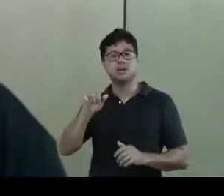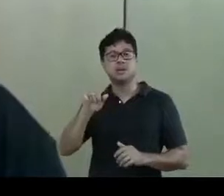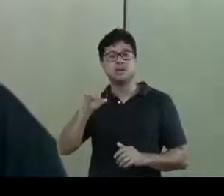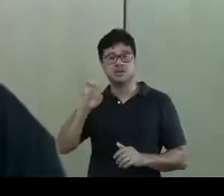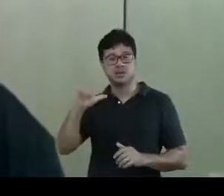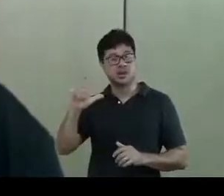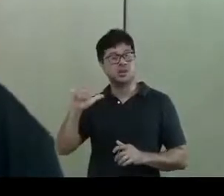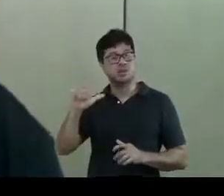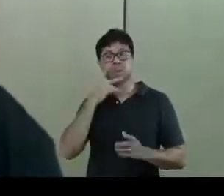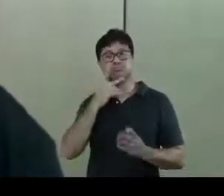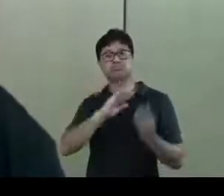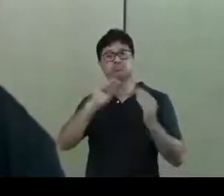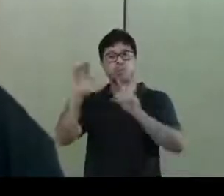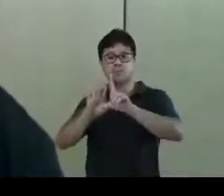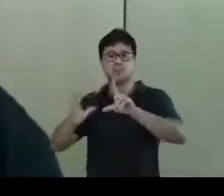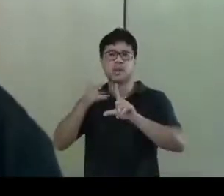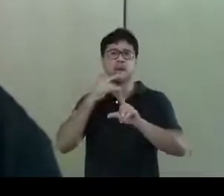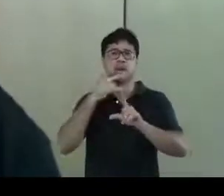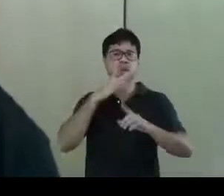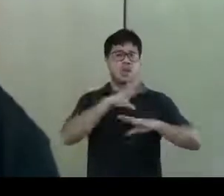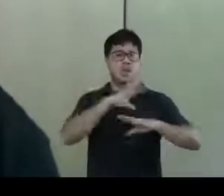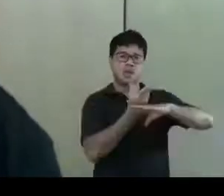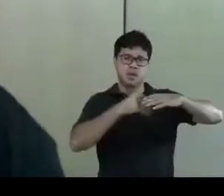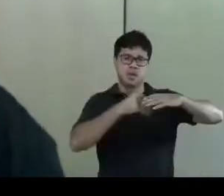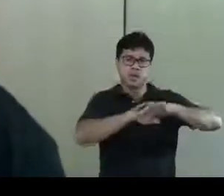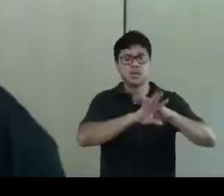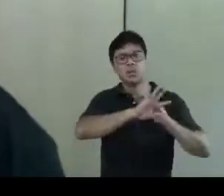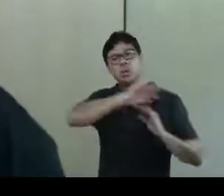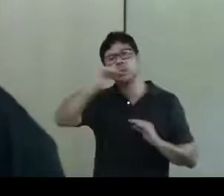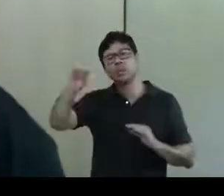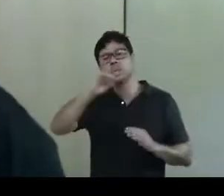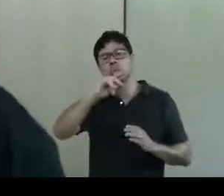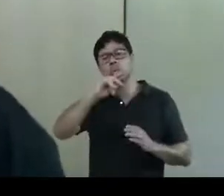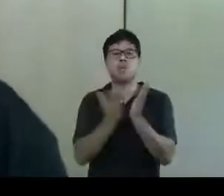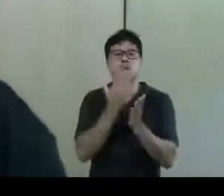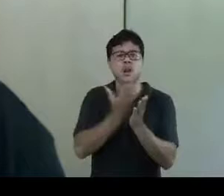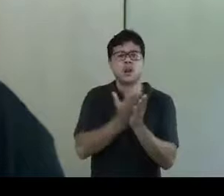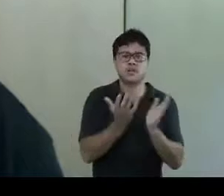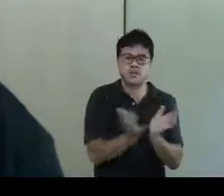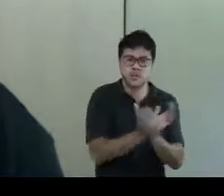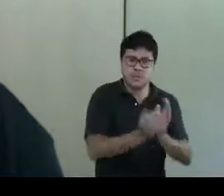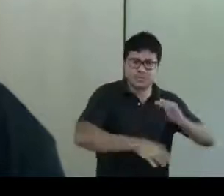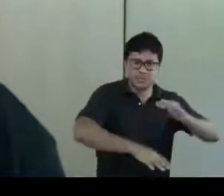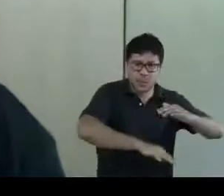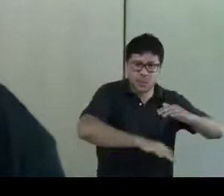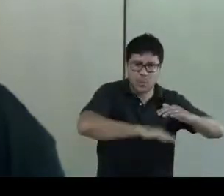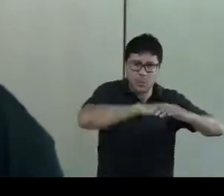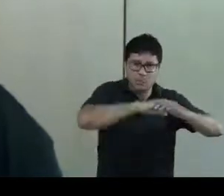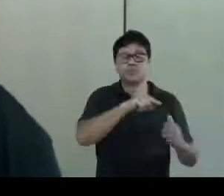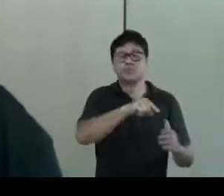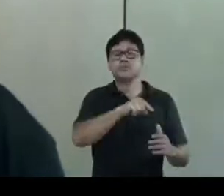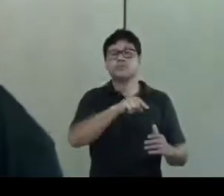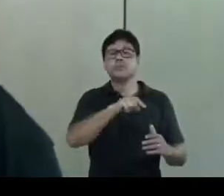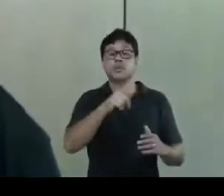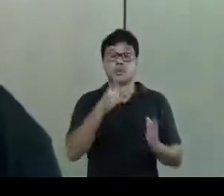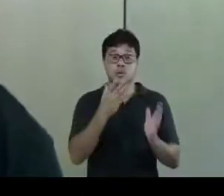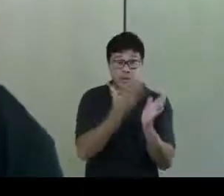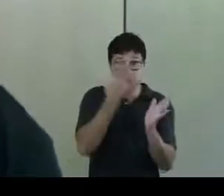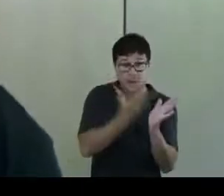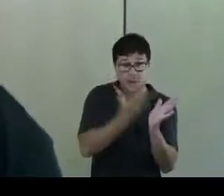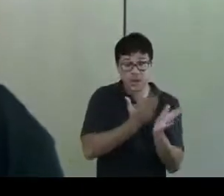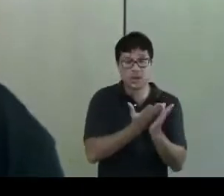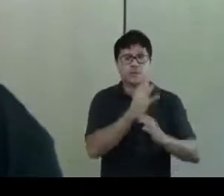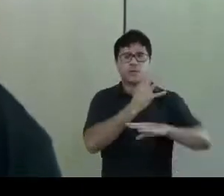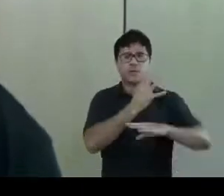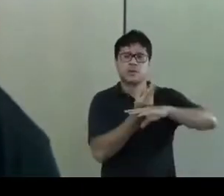como foco a digitalização de acervos, a digitalização de coleções. E a digitalização dessas coleções e de